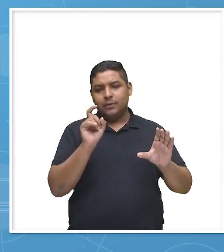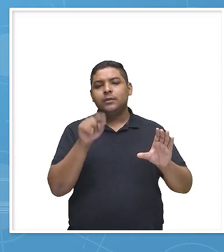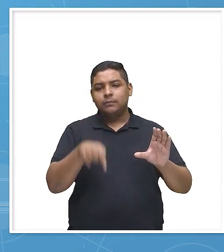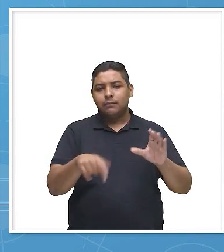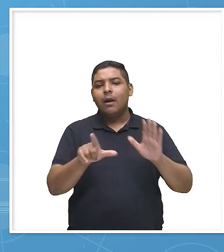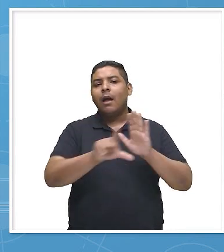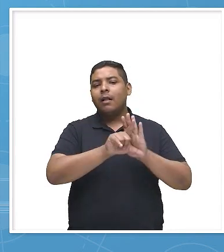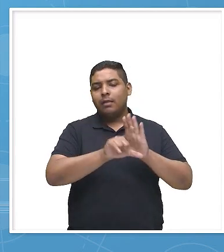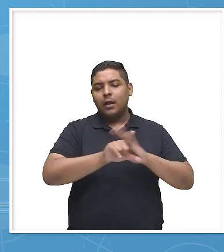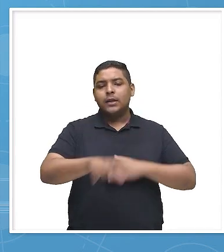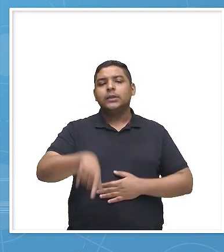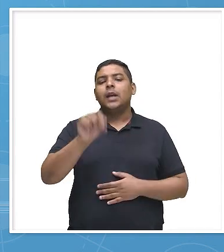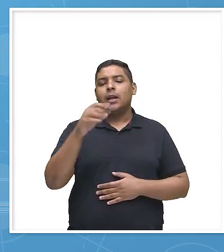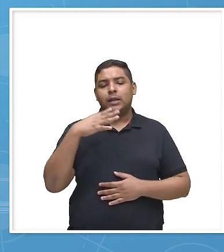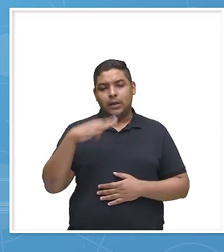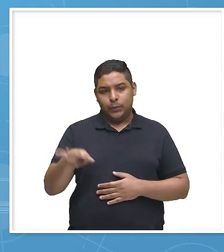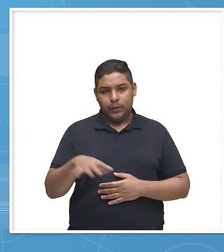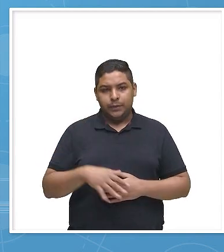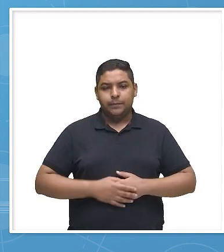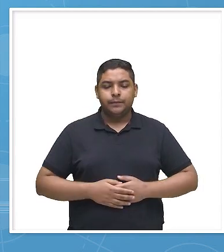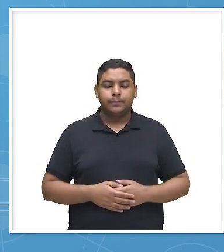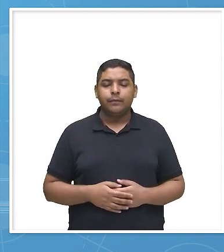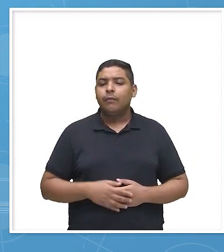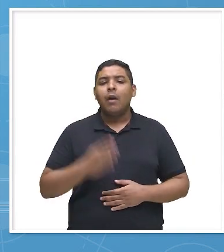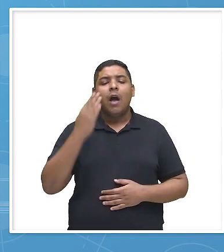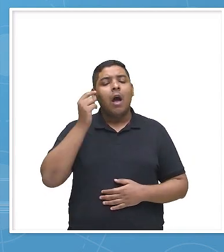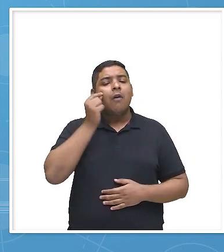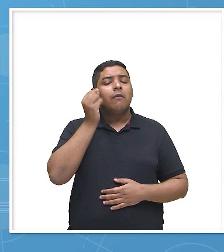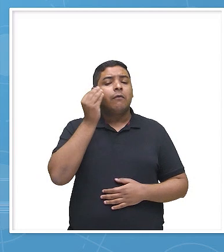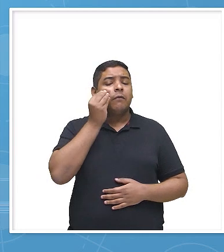vocês responderam para a gente aqui.